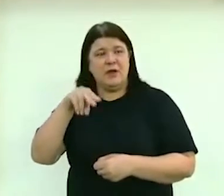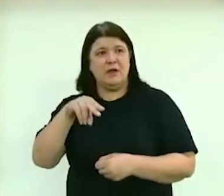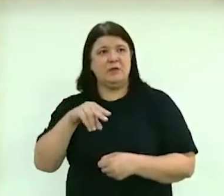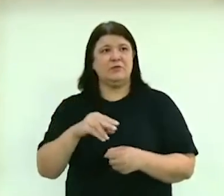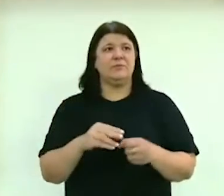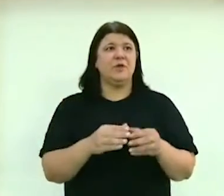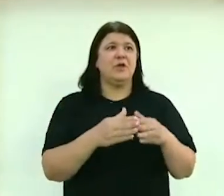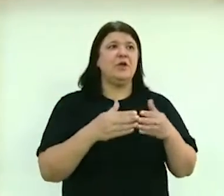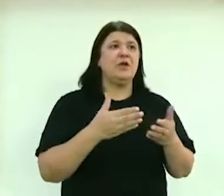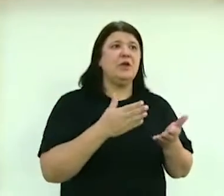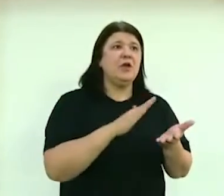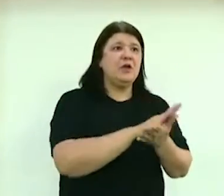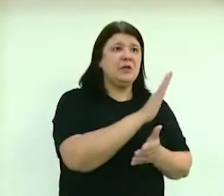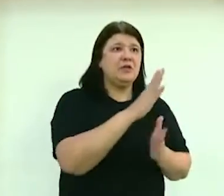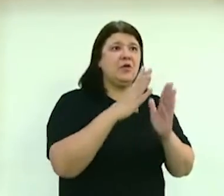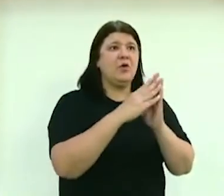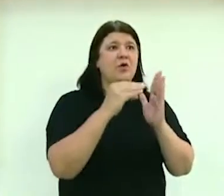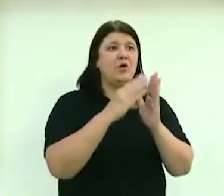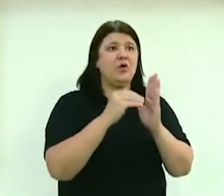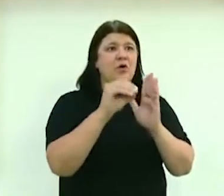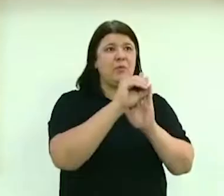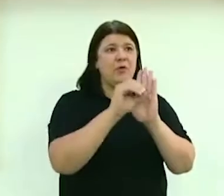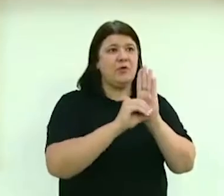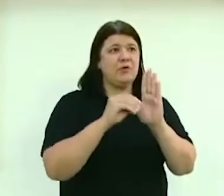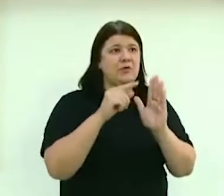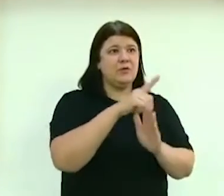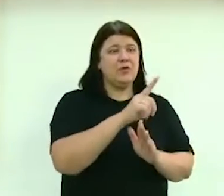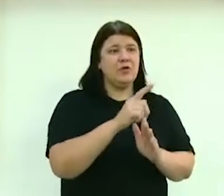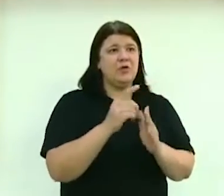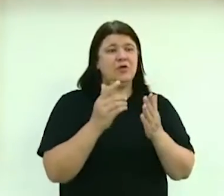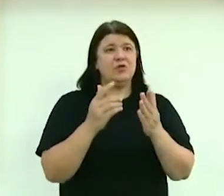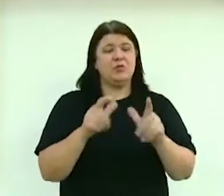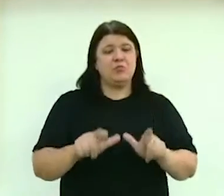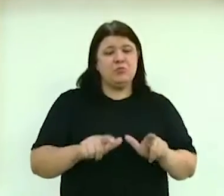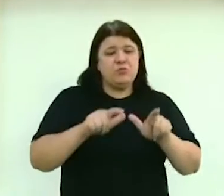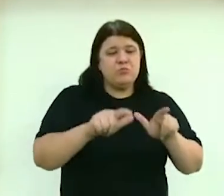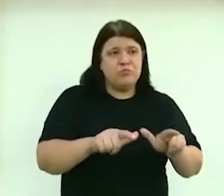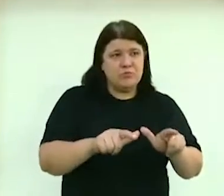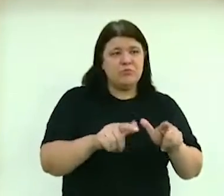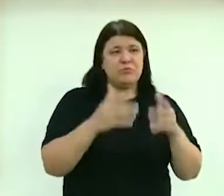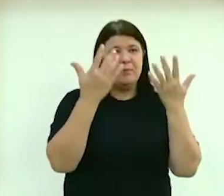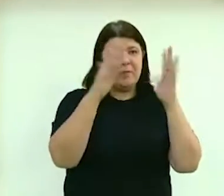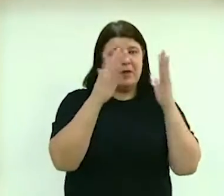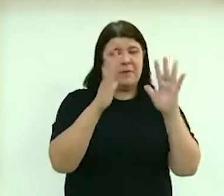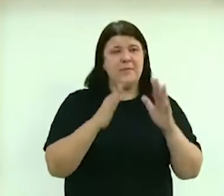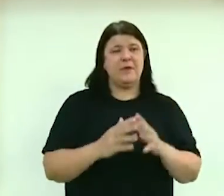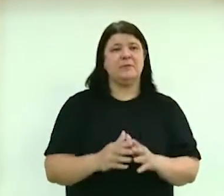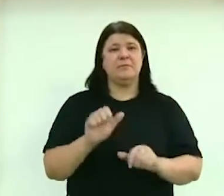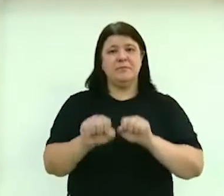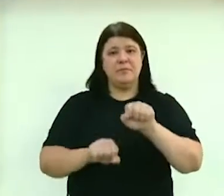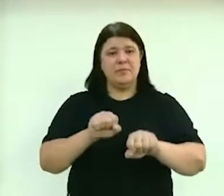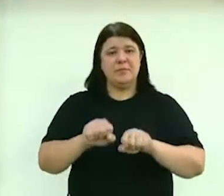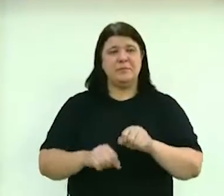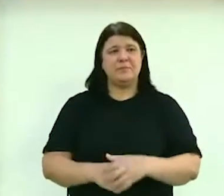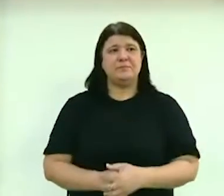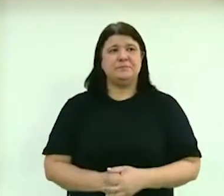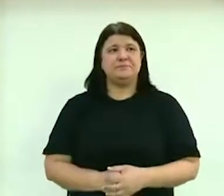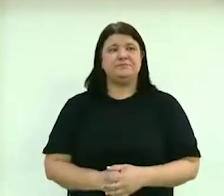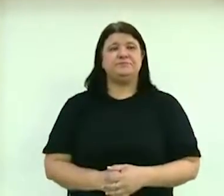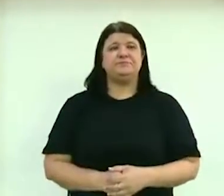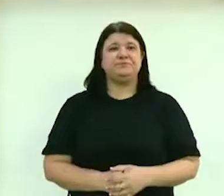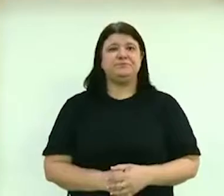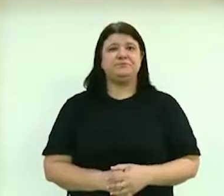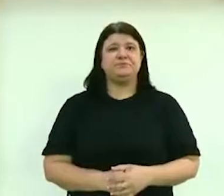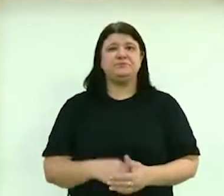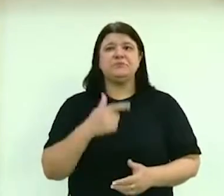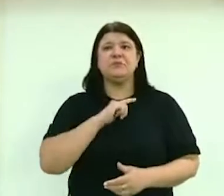requerimento solicitando que seja enviado um ofício, uma cópia da moção ao comando. Em discussão, requerimento do novo vereador. Não havendo